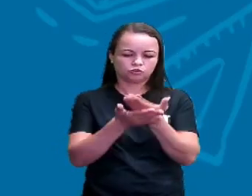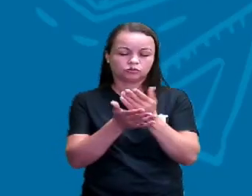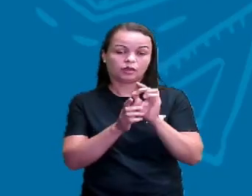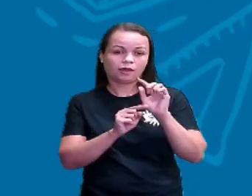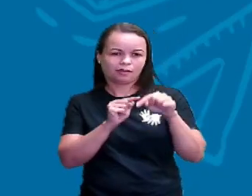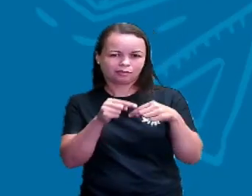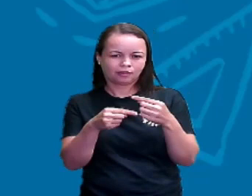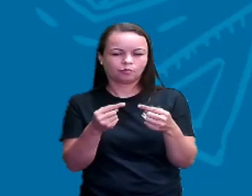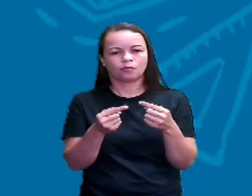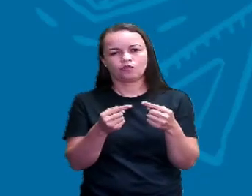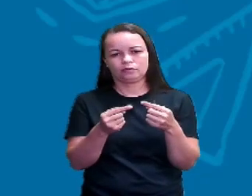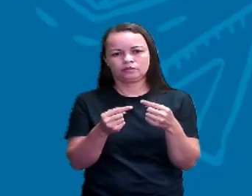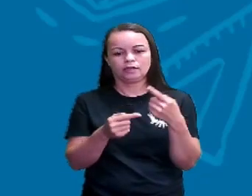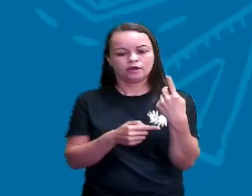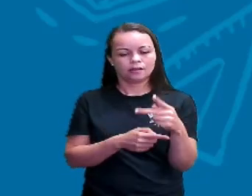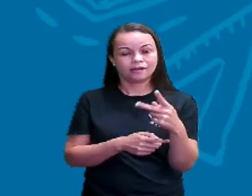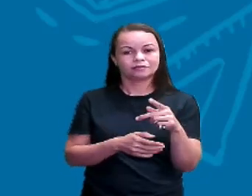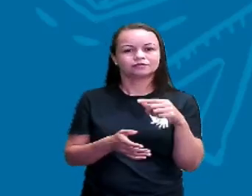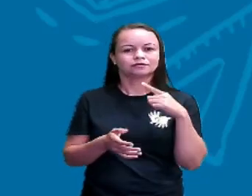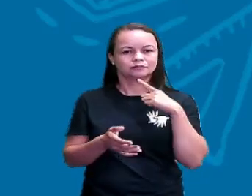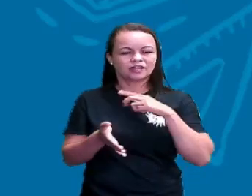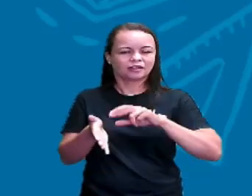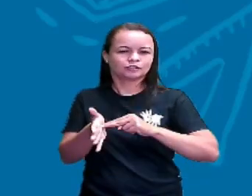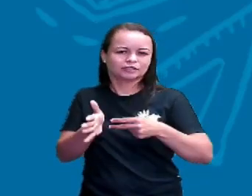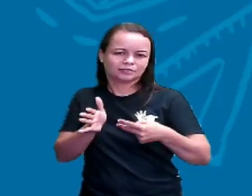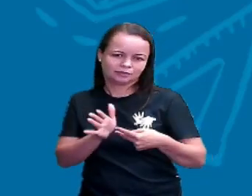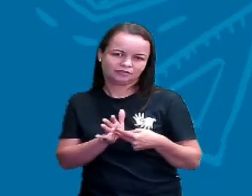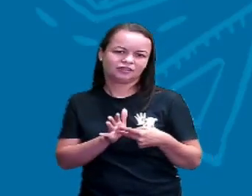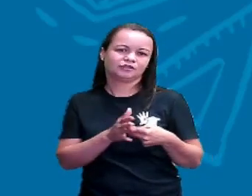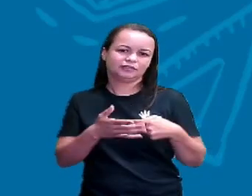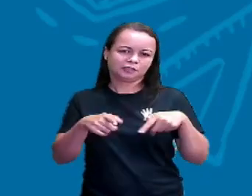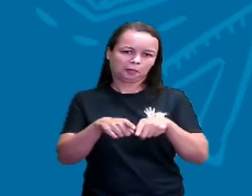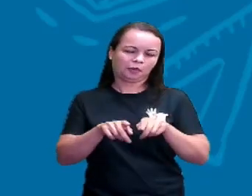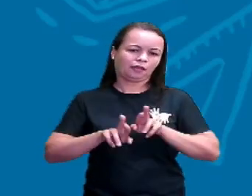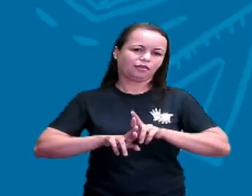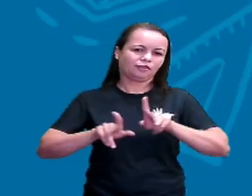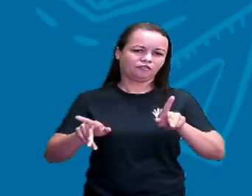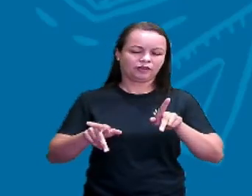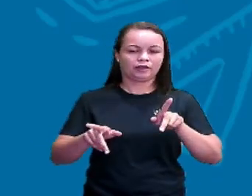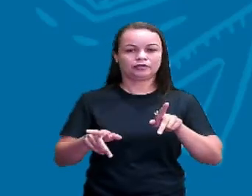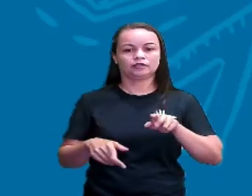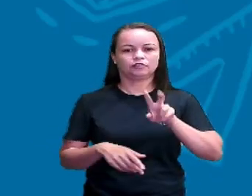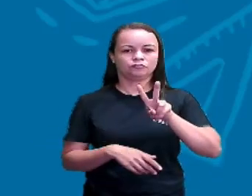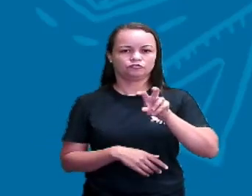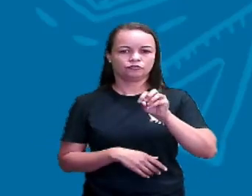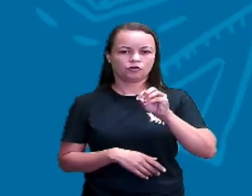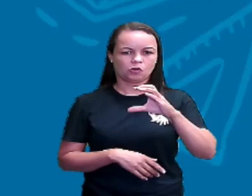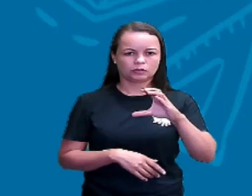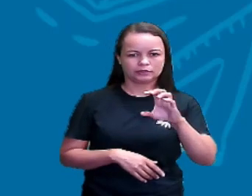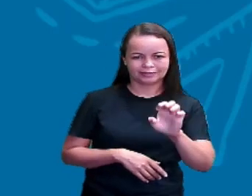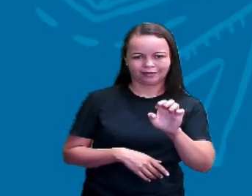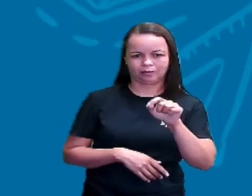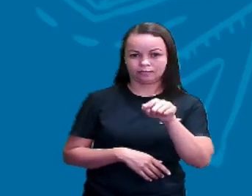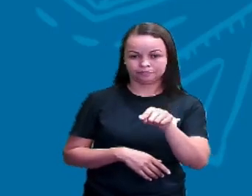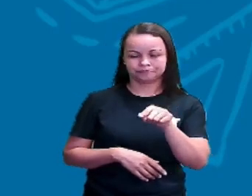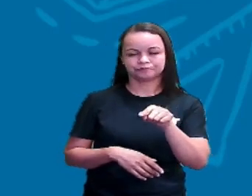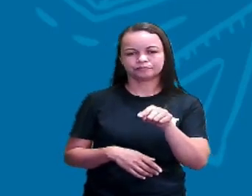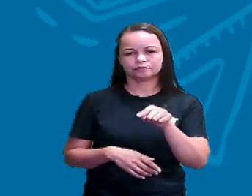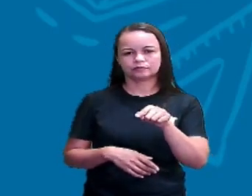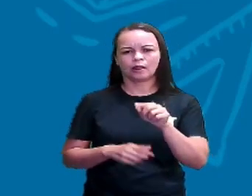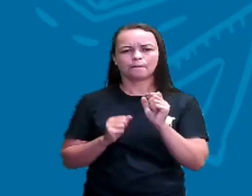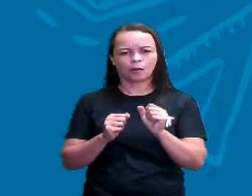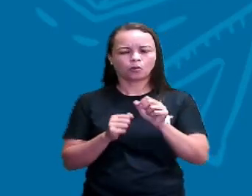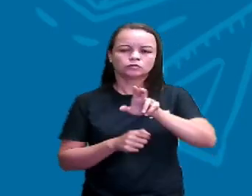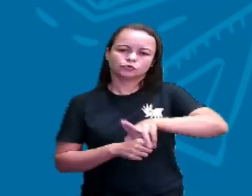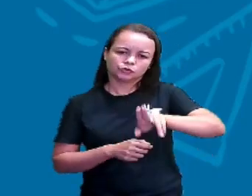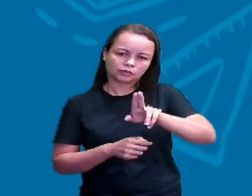que o usted, ele tem um significado também diferente do você. A gente pode usar ele como você, mas a gente